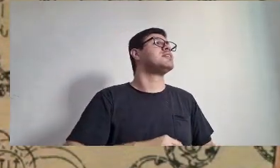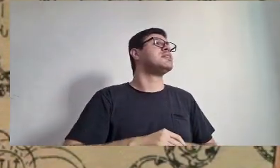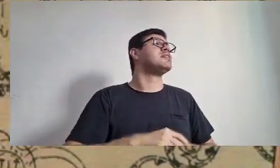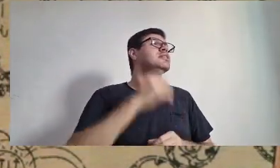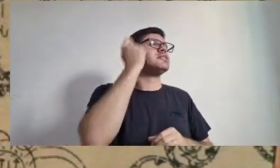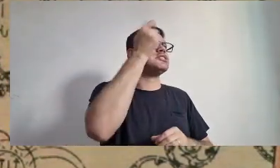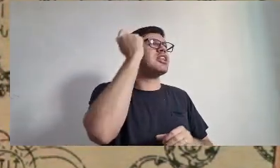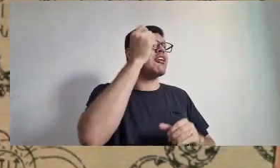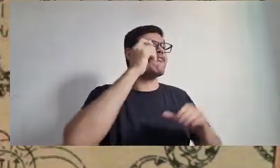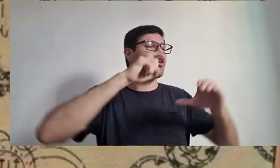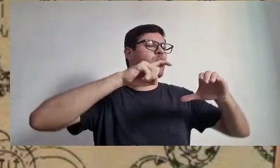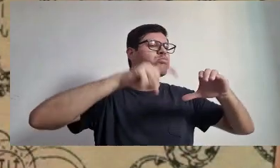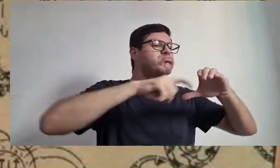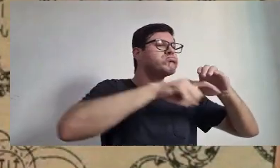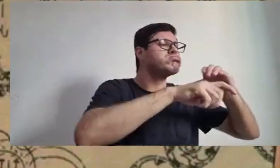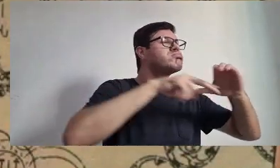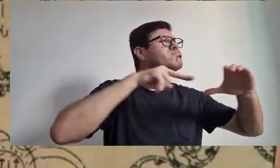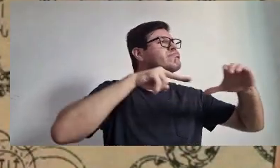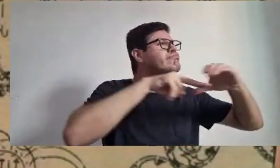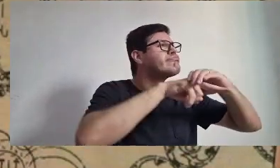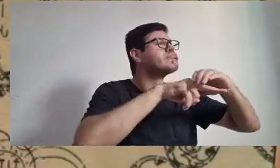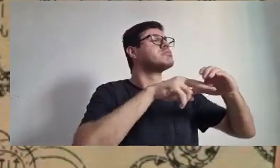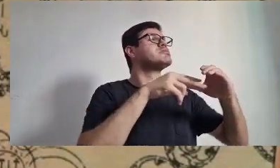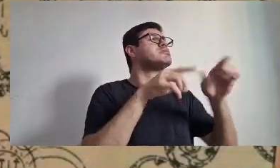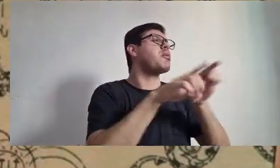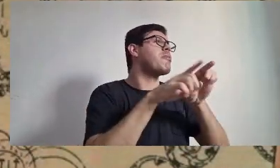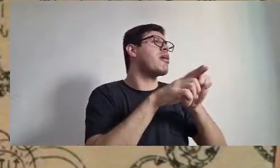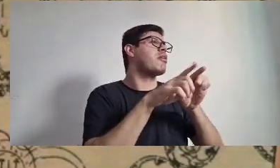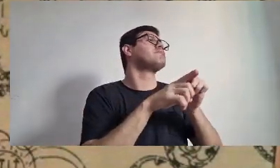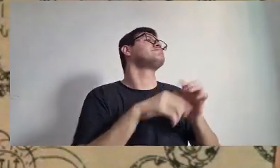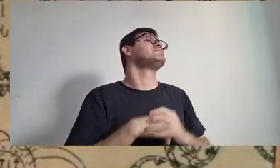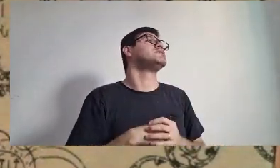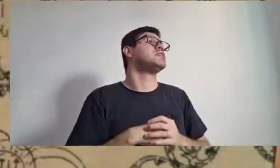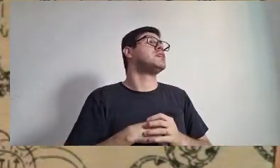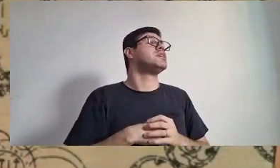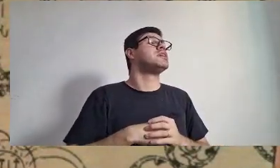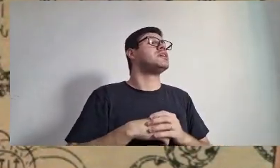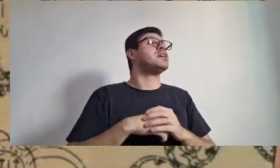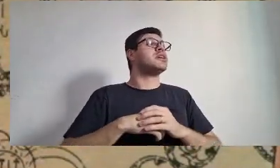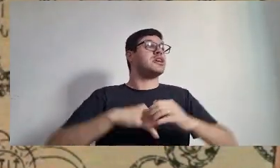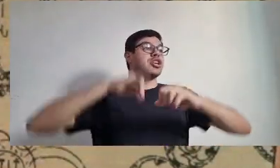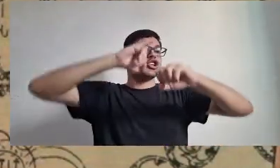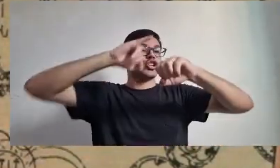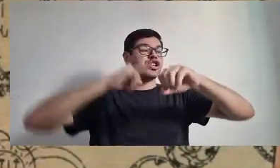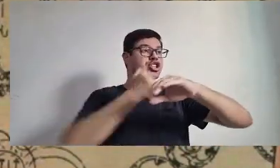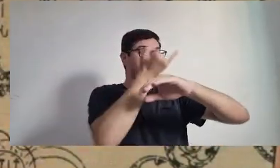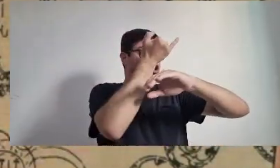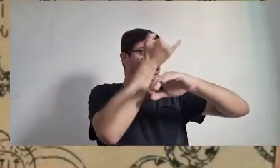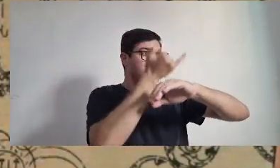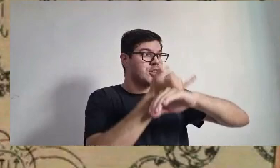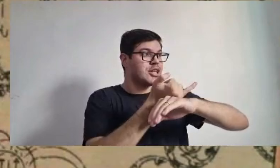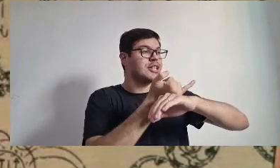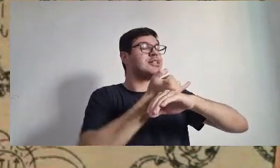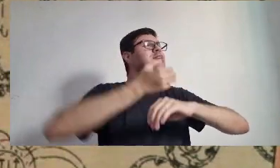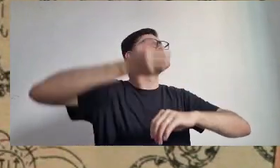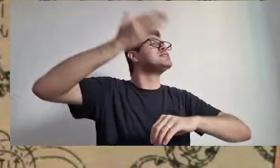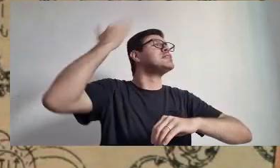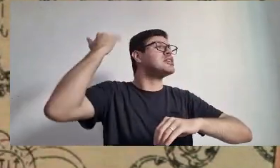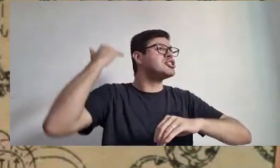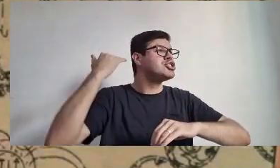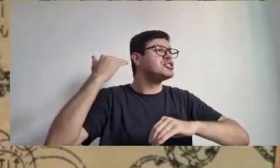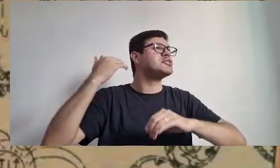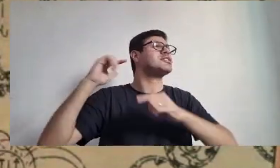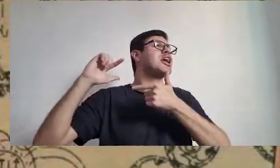eu fui. Todos esses lugares, né? Na Jerusalém Antiga, porque tem a Jerusalém Antiga e a